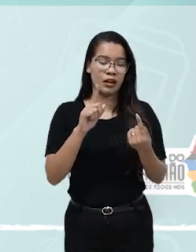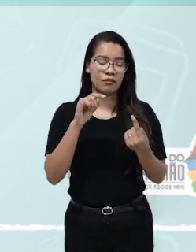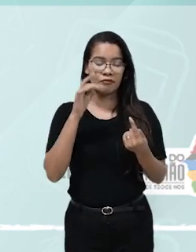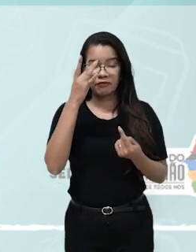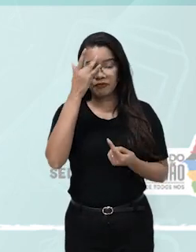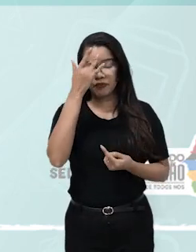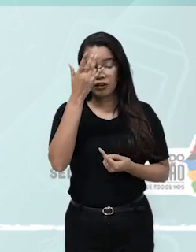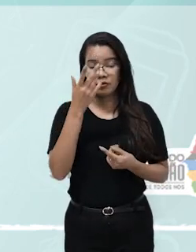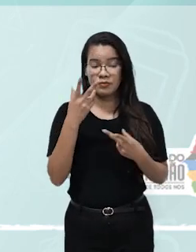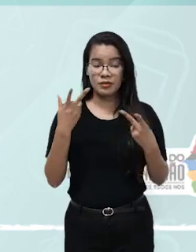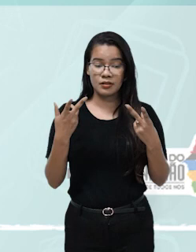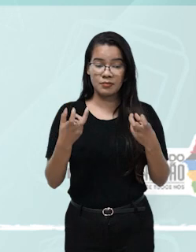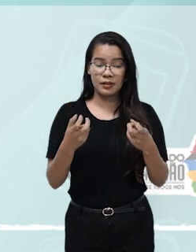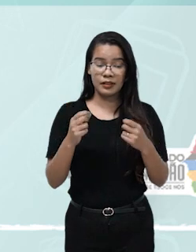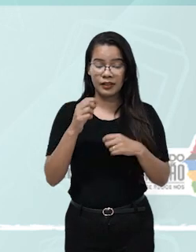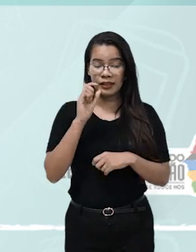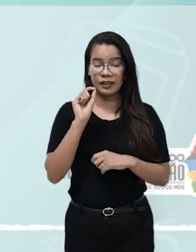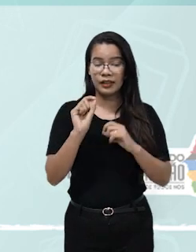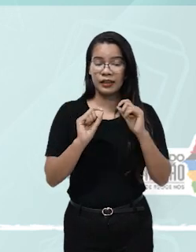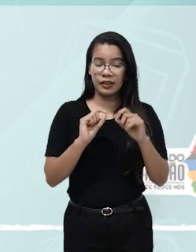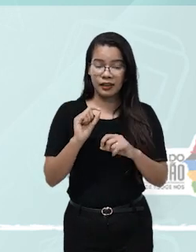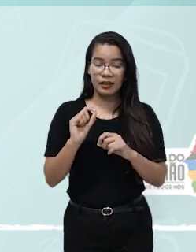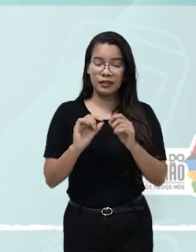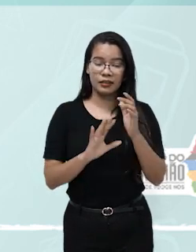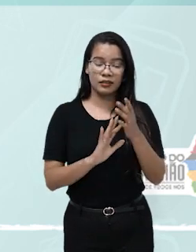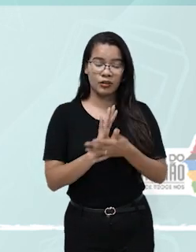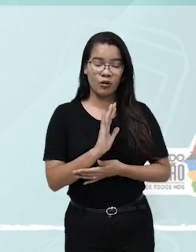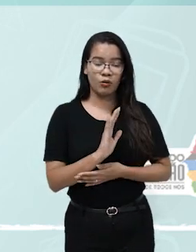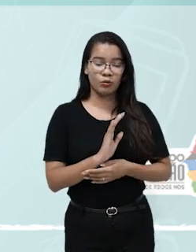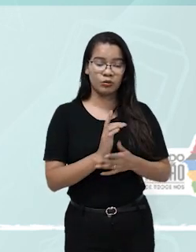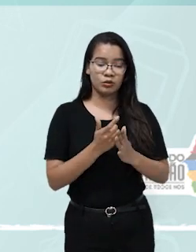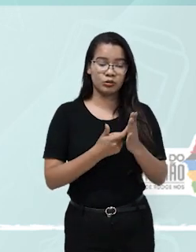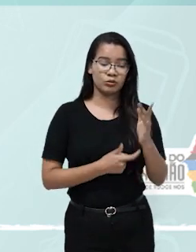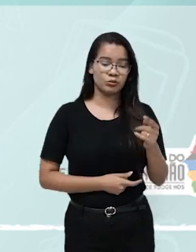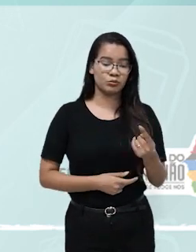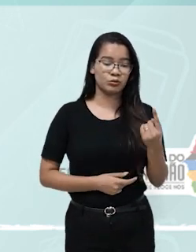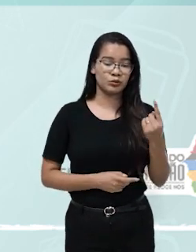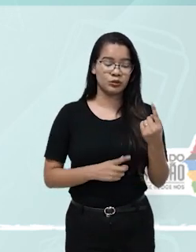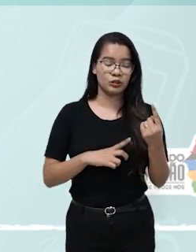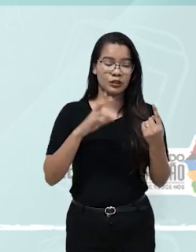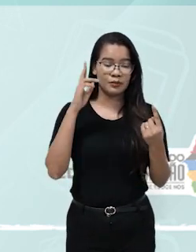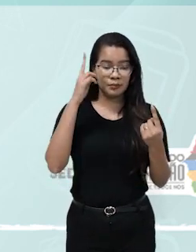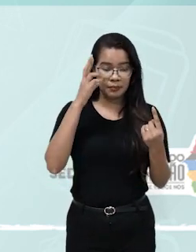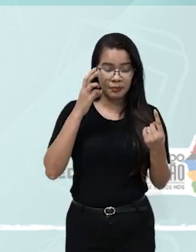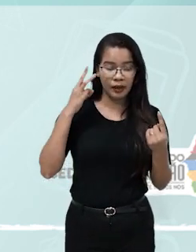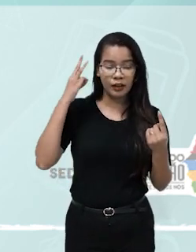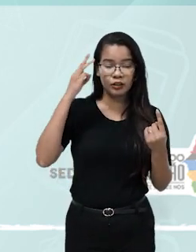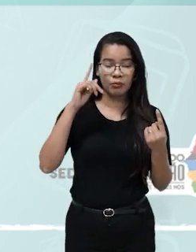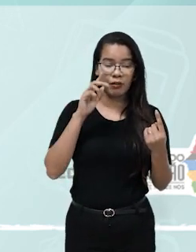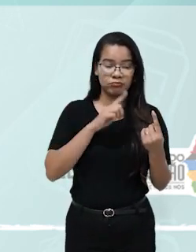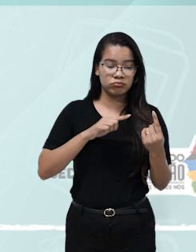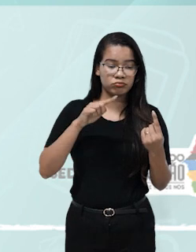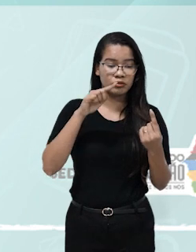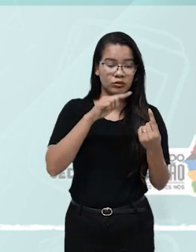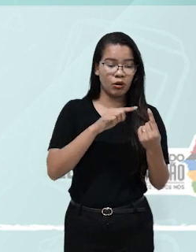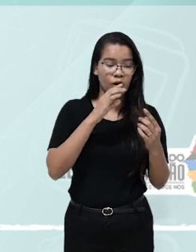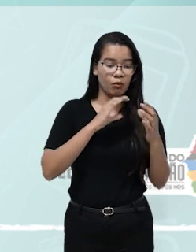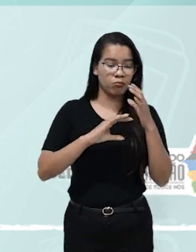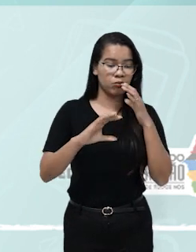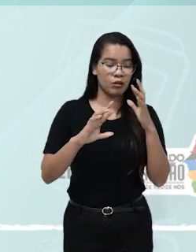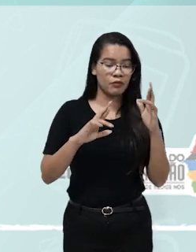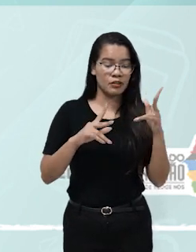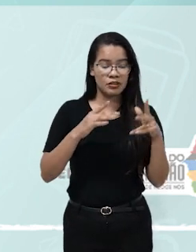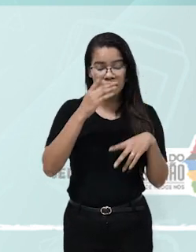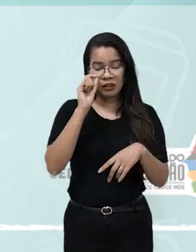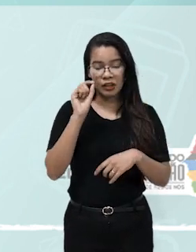por exemplo, que quem produziu o texto 1, que no caso foi a página do jornal, tinha em mente uma finalidade comunicativa diferente de quem produziu o